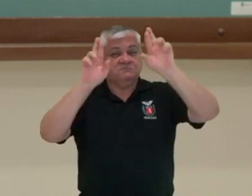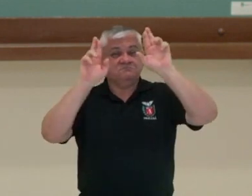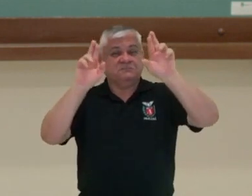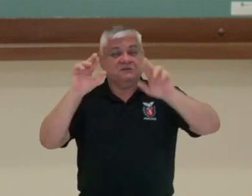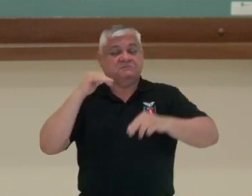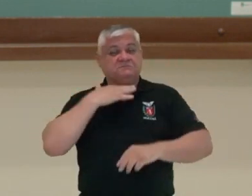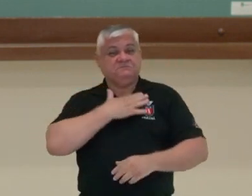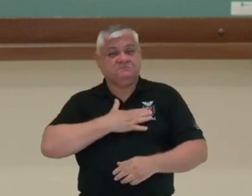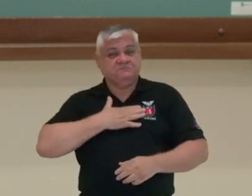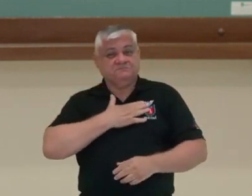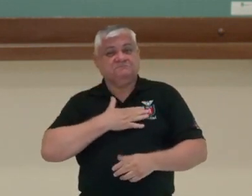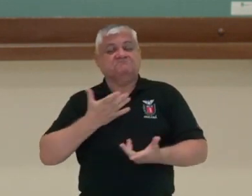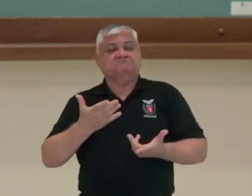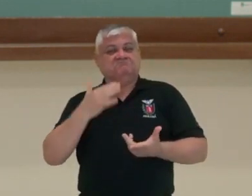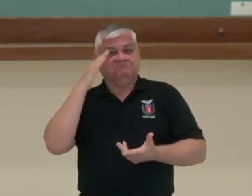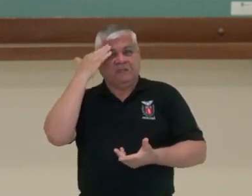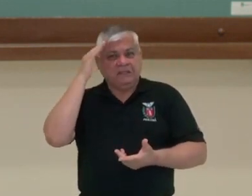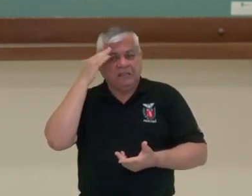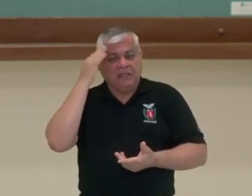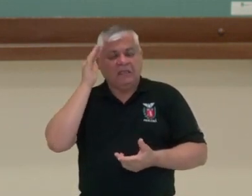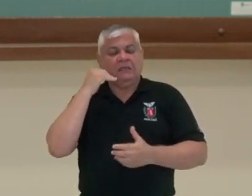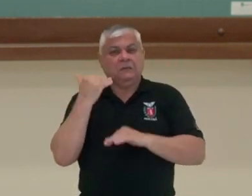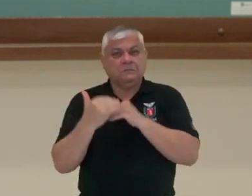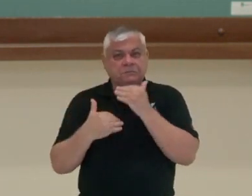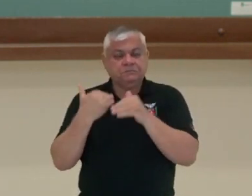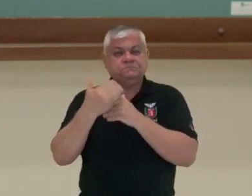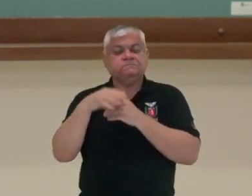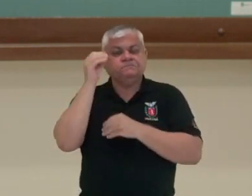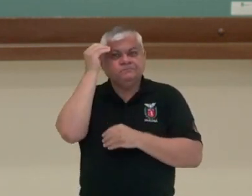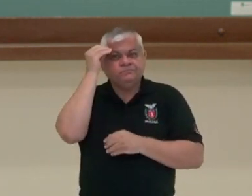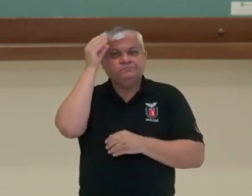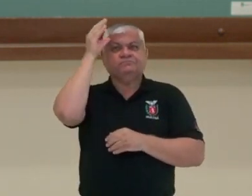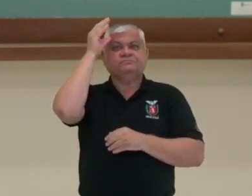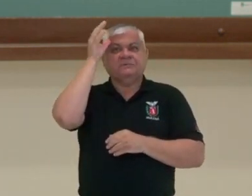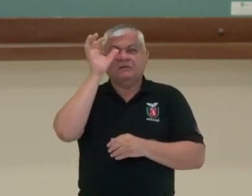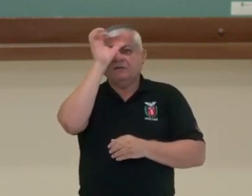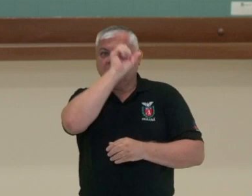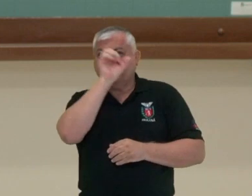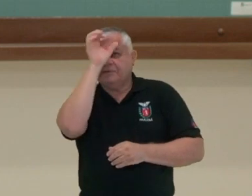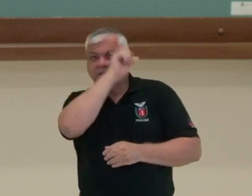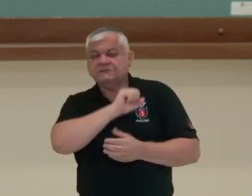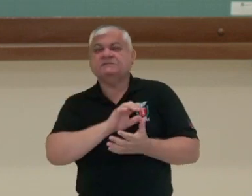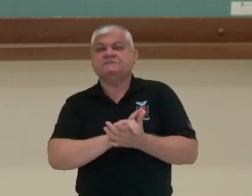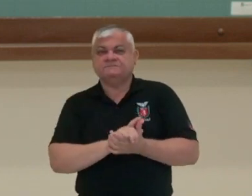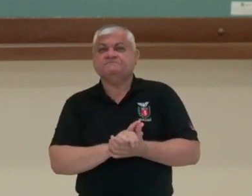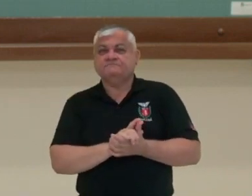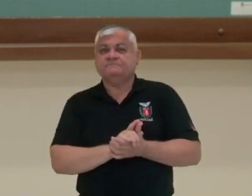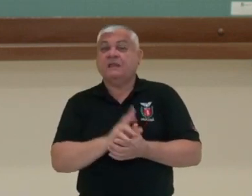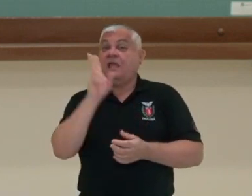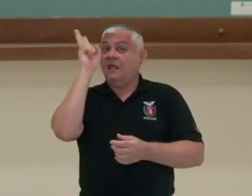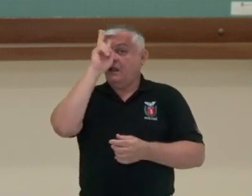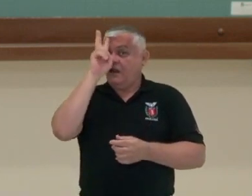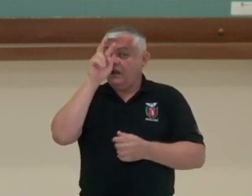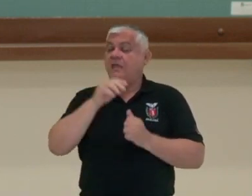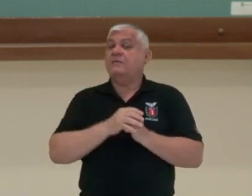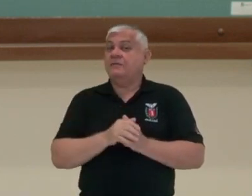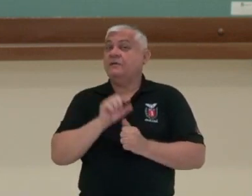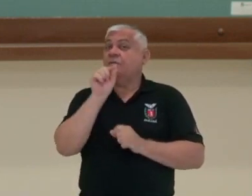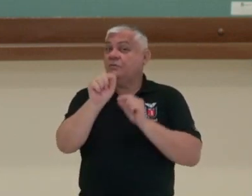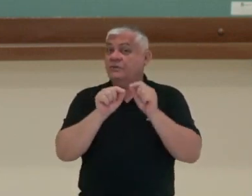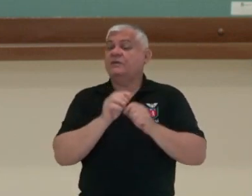tenham aí, né, evoluído um pouquinho nesse conhecimento, aprendido um pouquinho mais. Lembre de